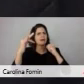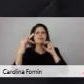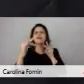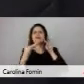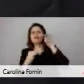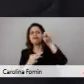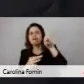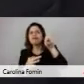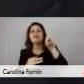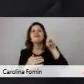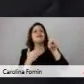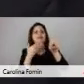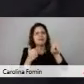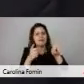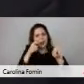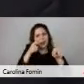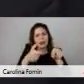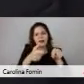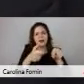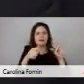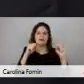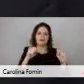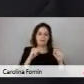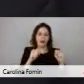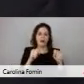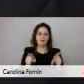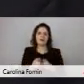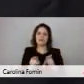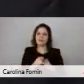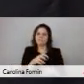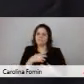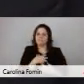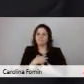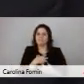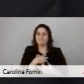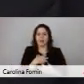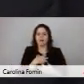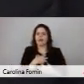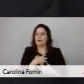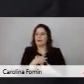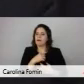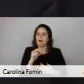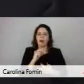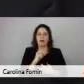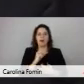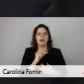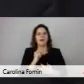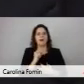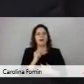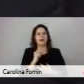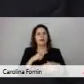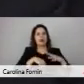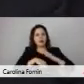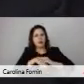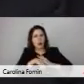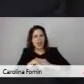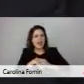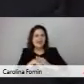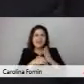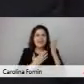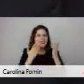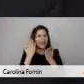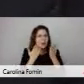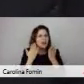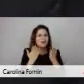interessante, no sentido de aliviarmos e tratarmos doenças que hoje não possuem um